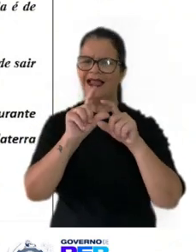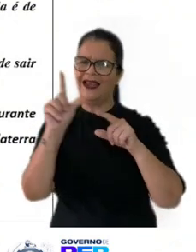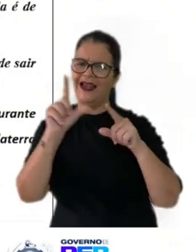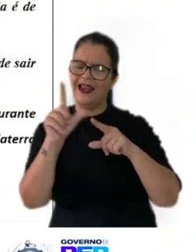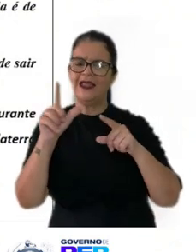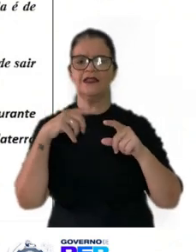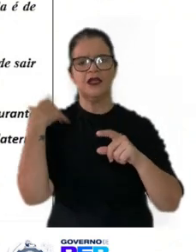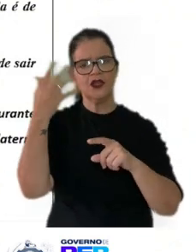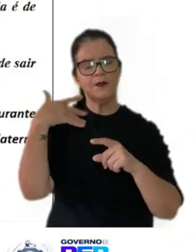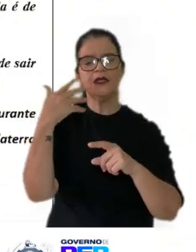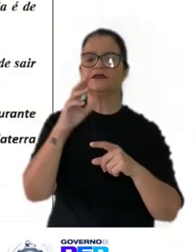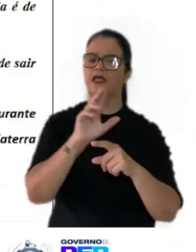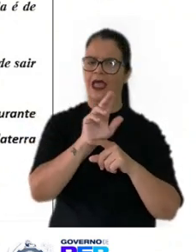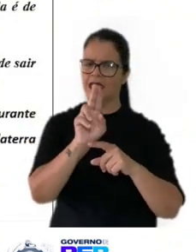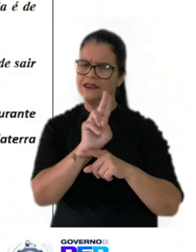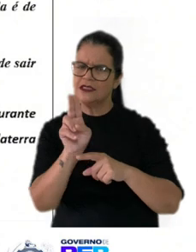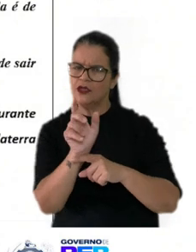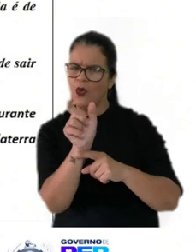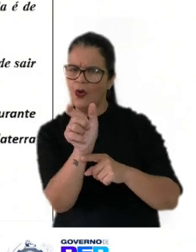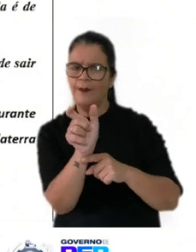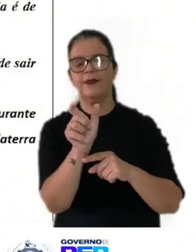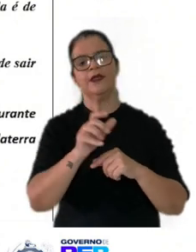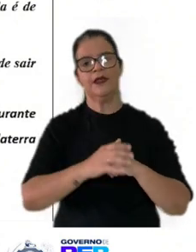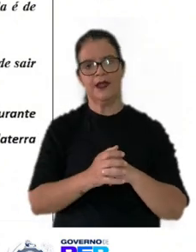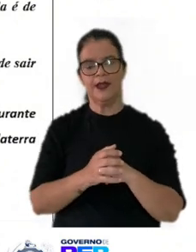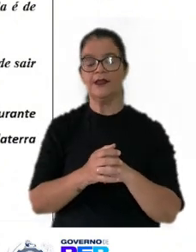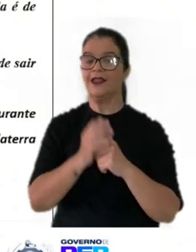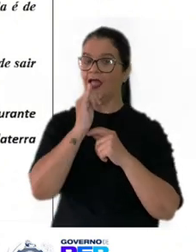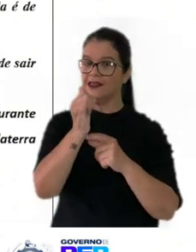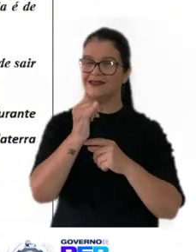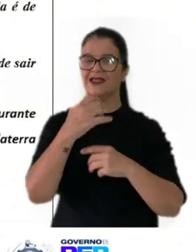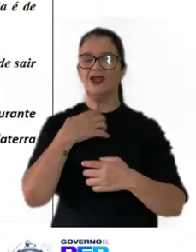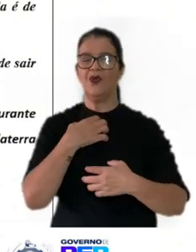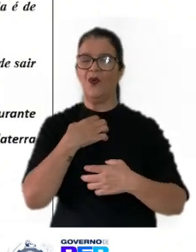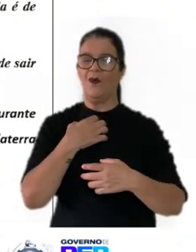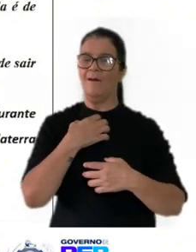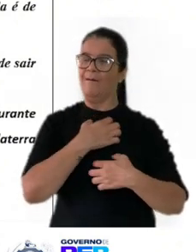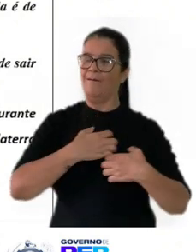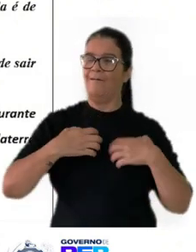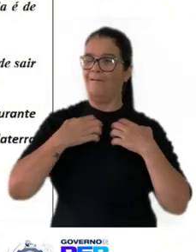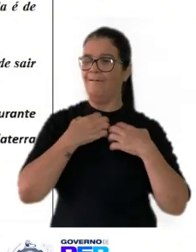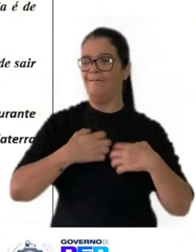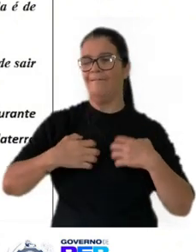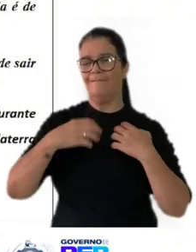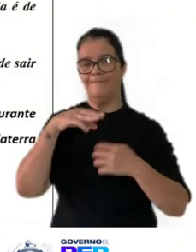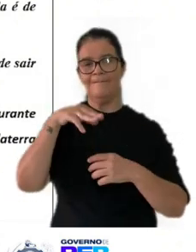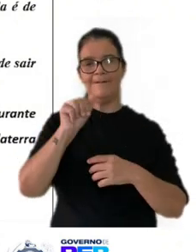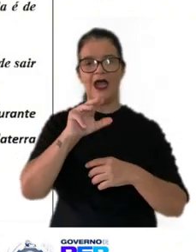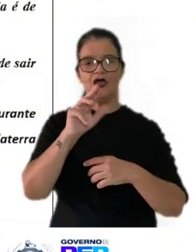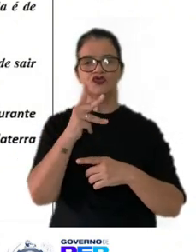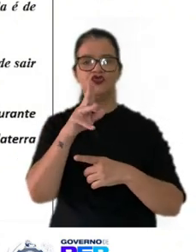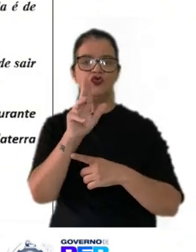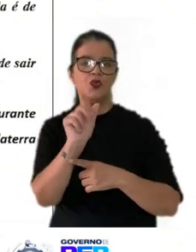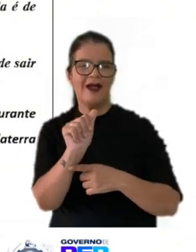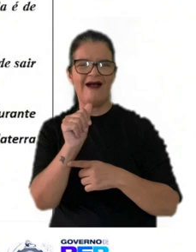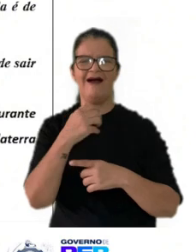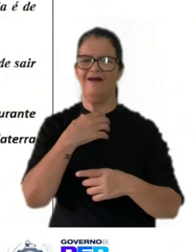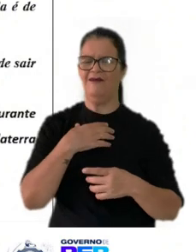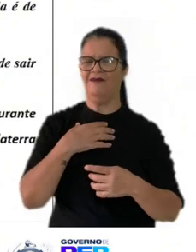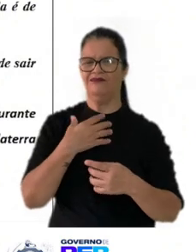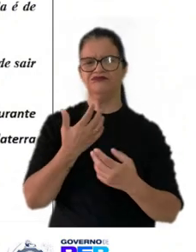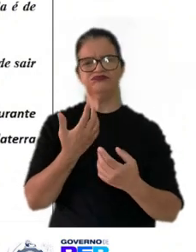hurt hurt é machucar e aí ele está dizendo que machuca machuca se separar da União Europeia and it's your